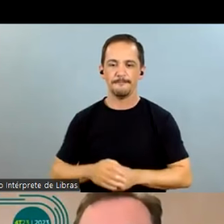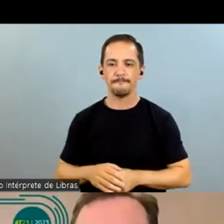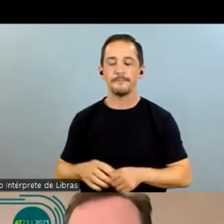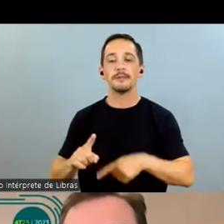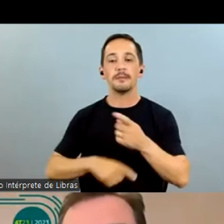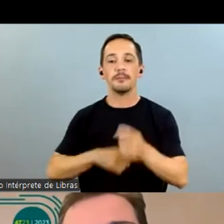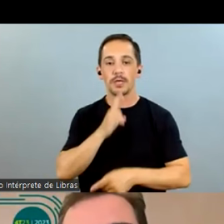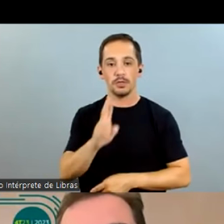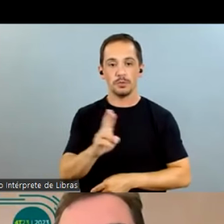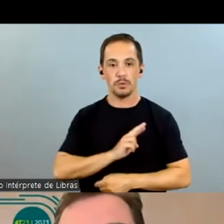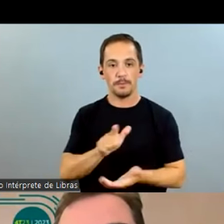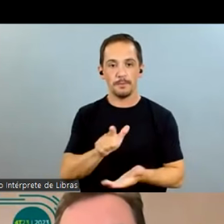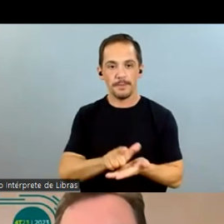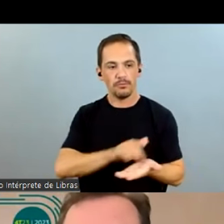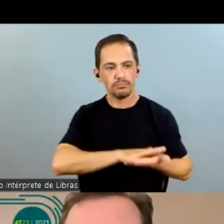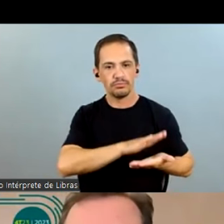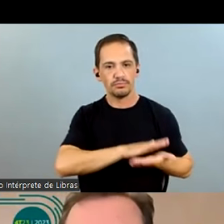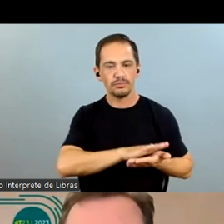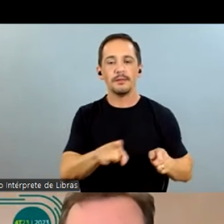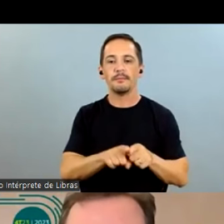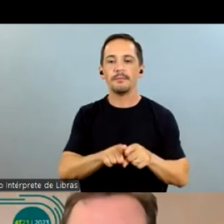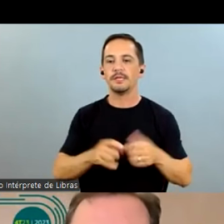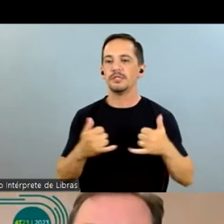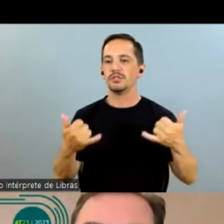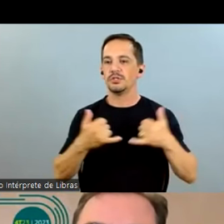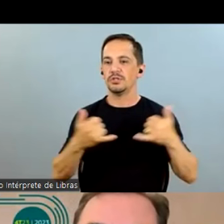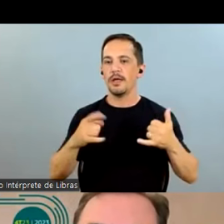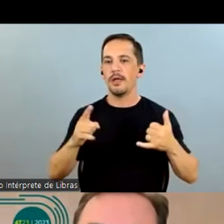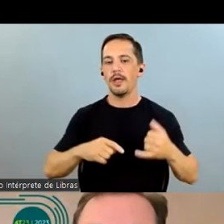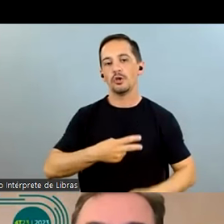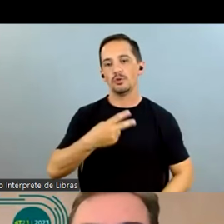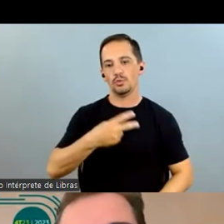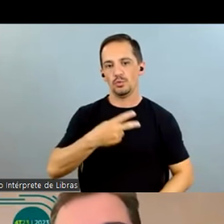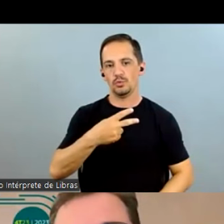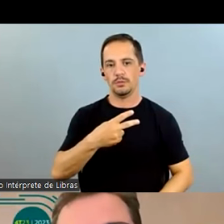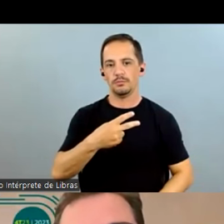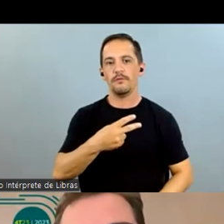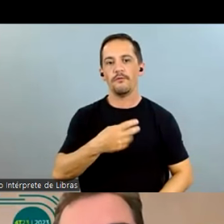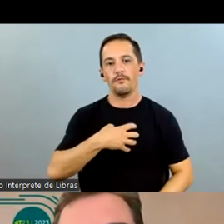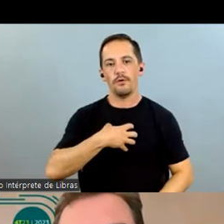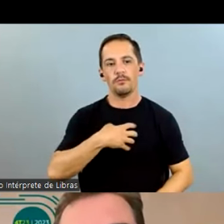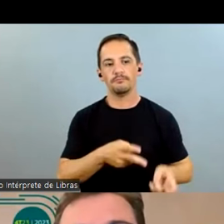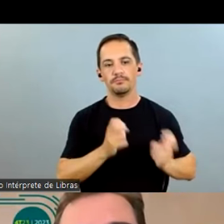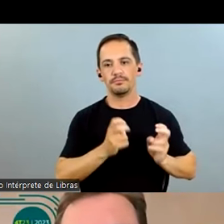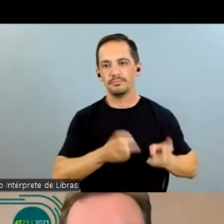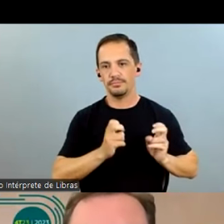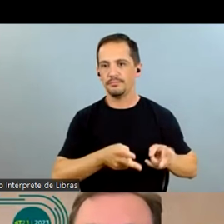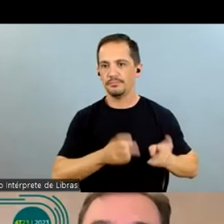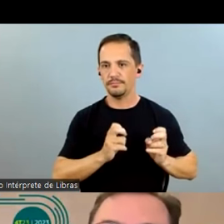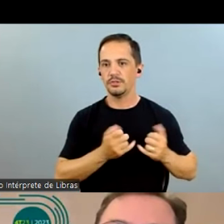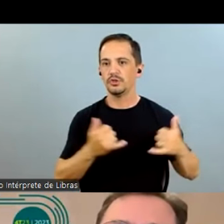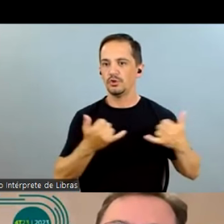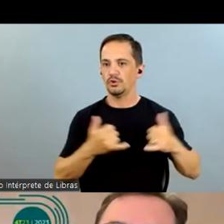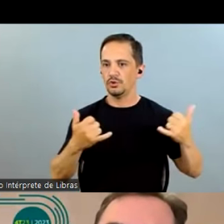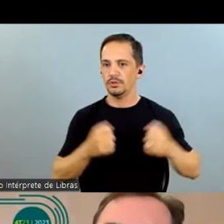também em energia né que é a segunda vertente de retorno importante que nós devemos começar a a a obter o retorno desse